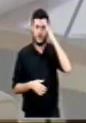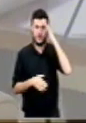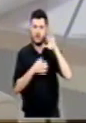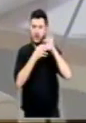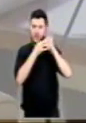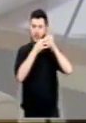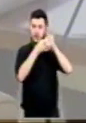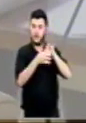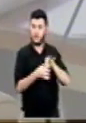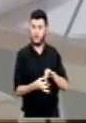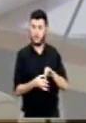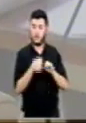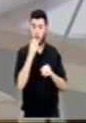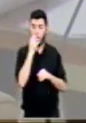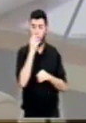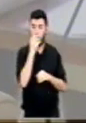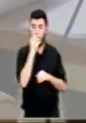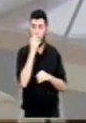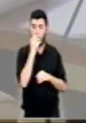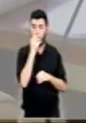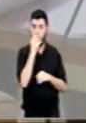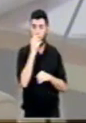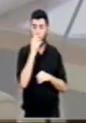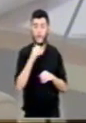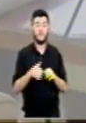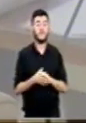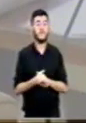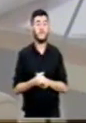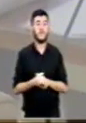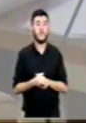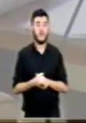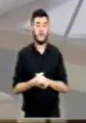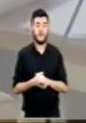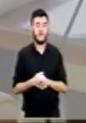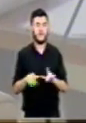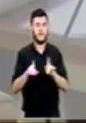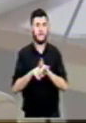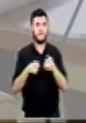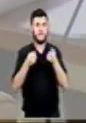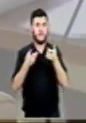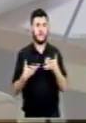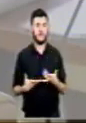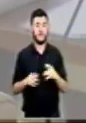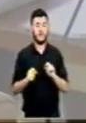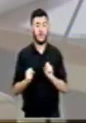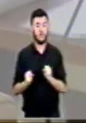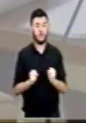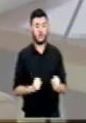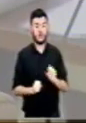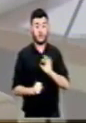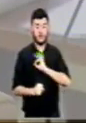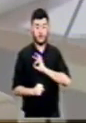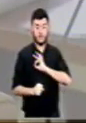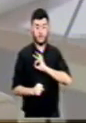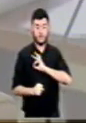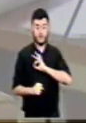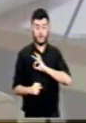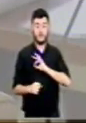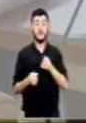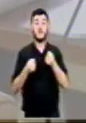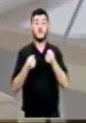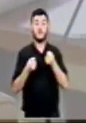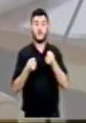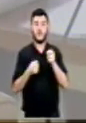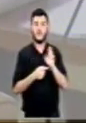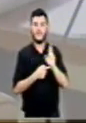pontuou a autoridade policial, e aqui menciono o que disse a autoridade policial. Como já